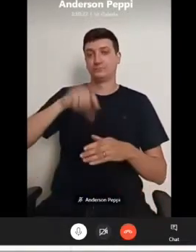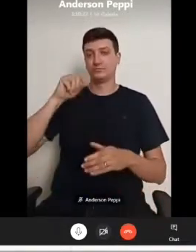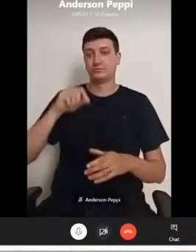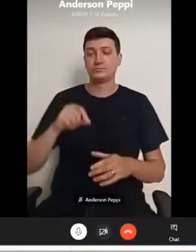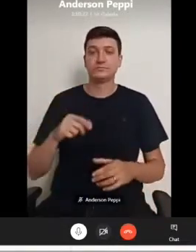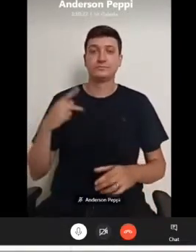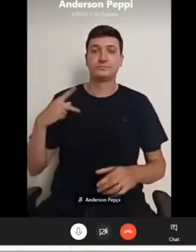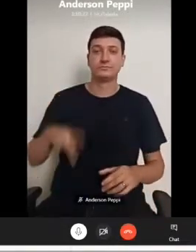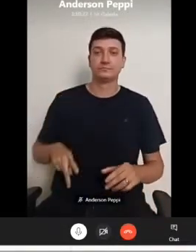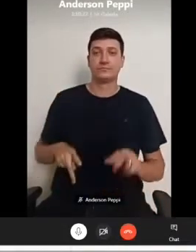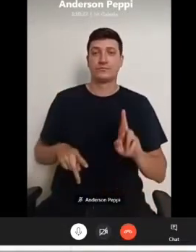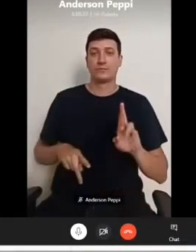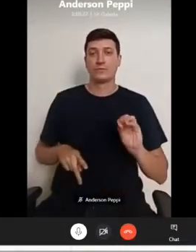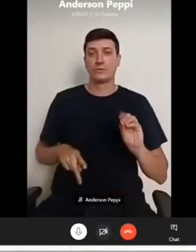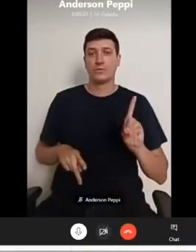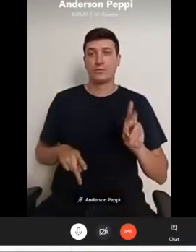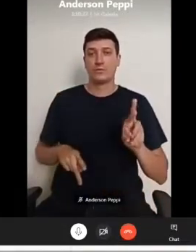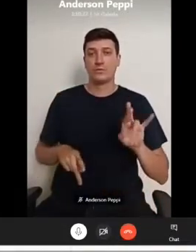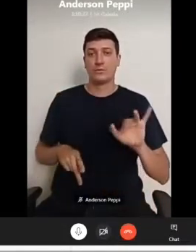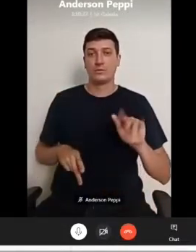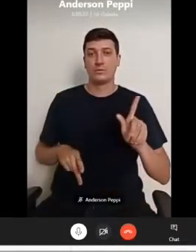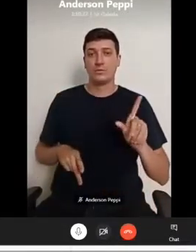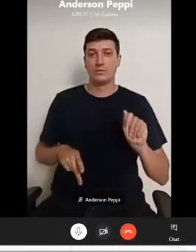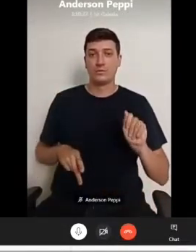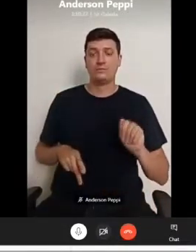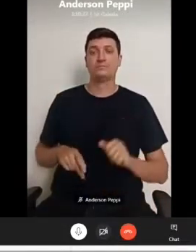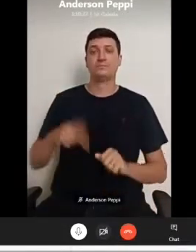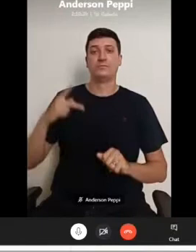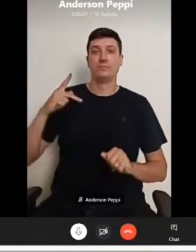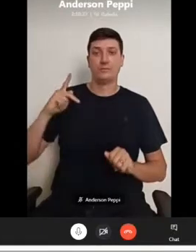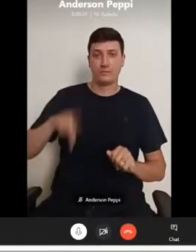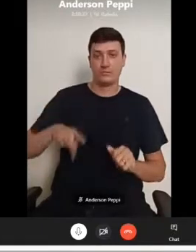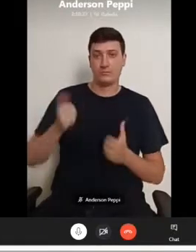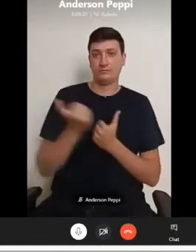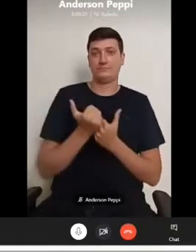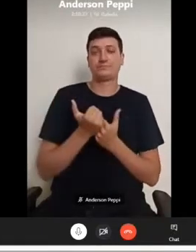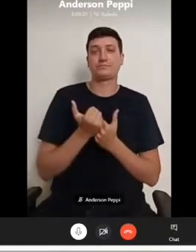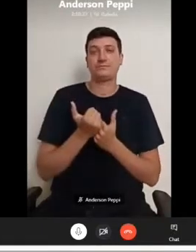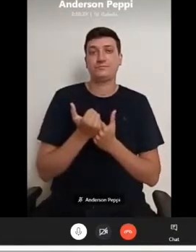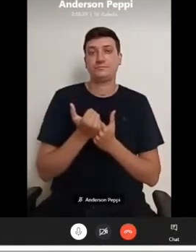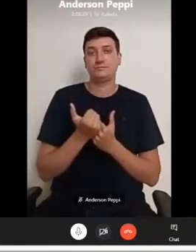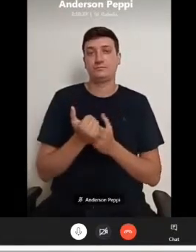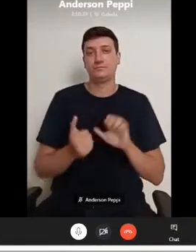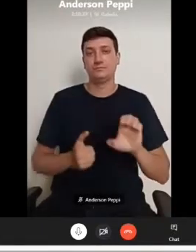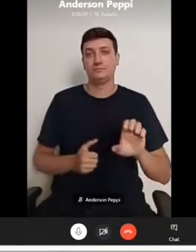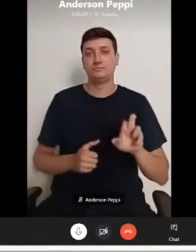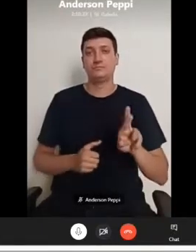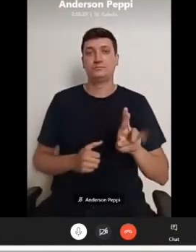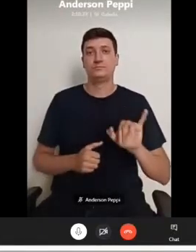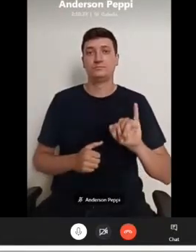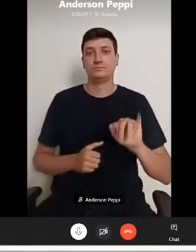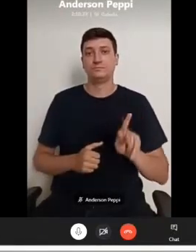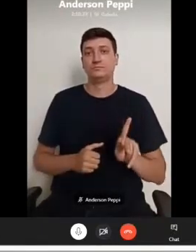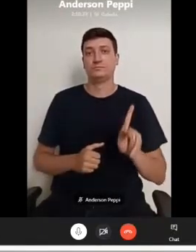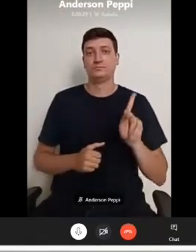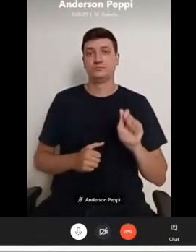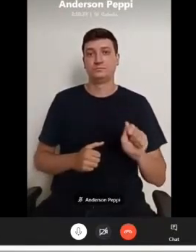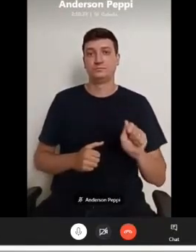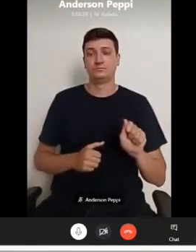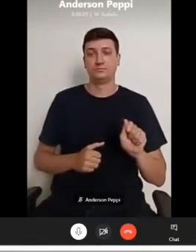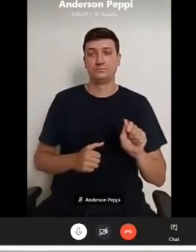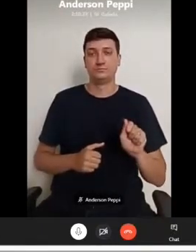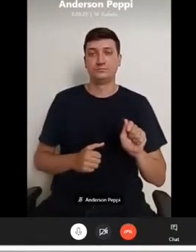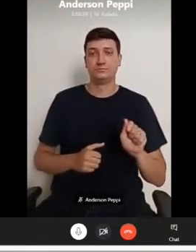Rodrigues, para vice-presidente, Érica Cristina Lial Tiago, como